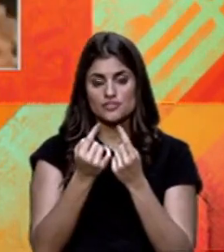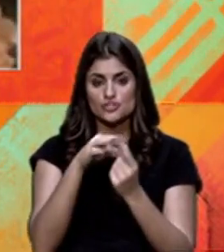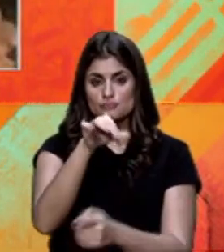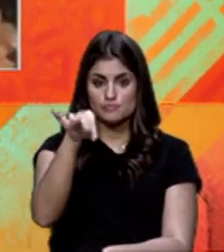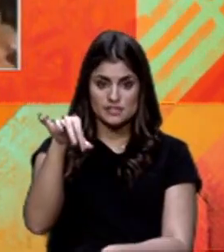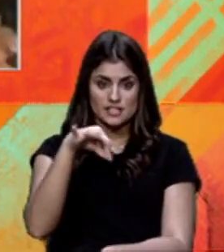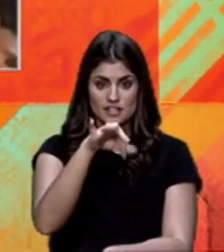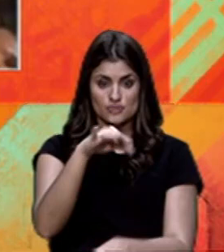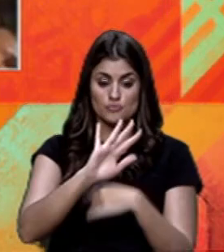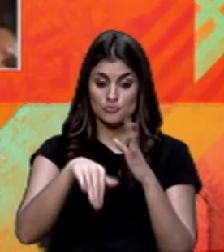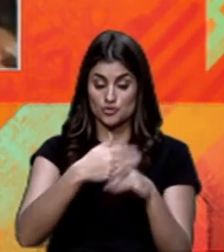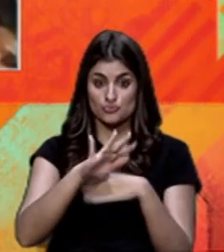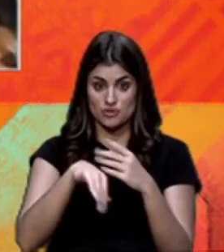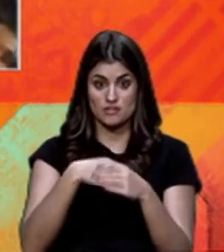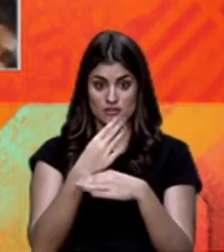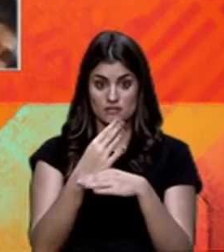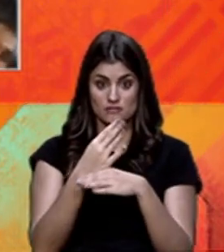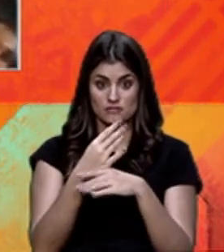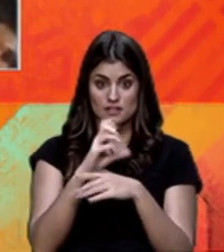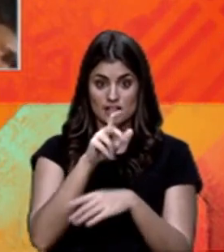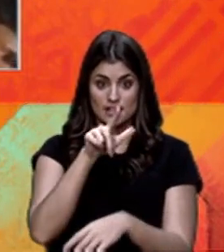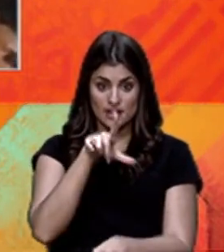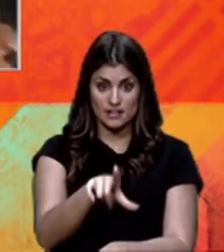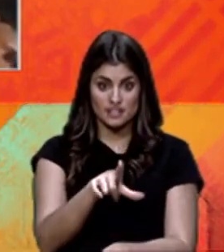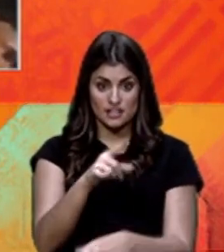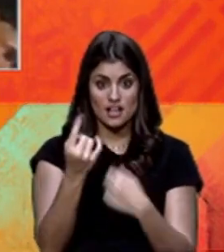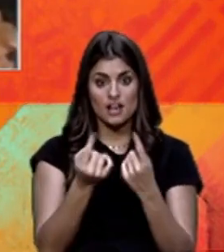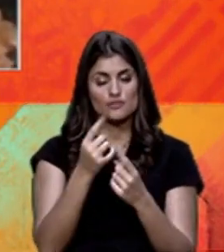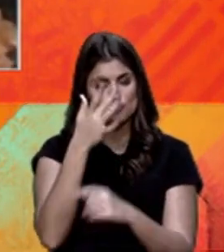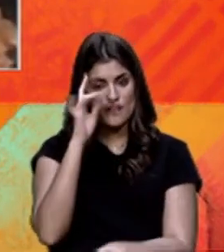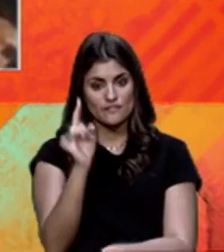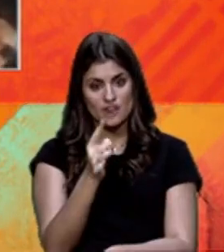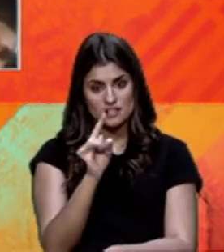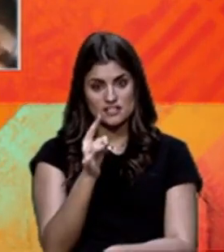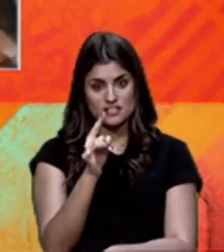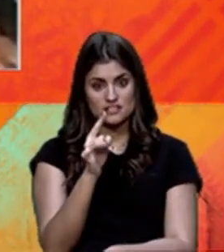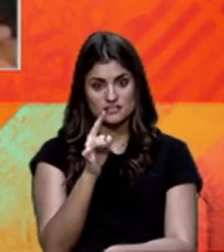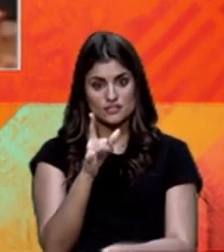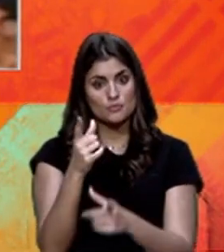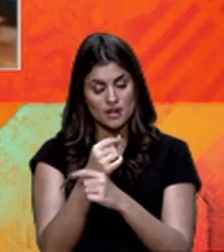especiarias, uma mistura de especiarias que me criou, às vezes não é assim tão fácil de claro, de encontrar.